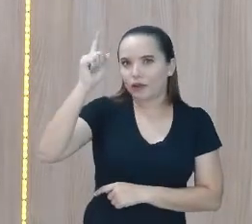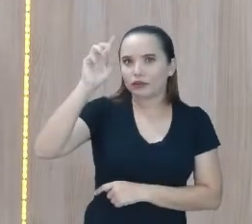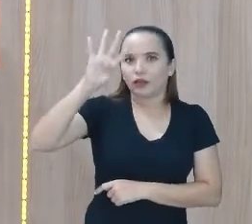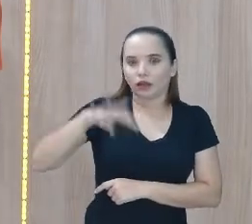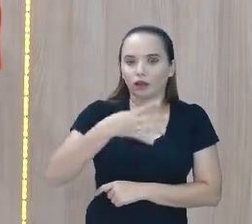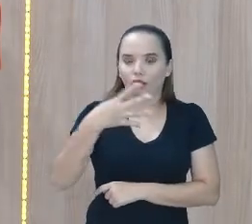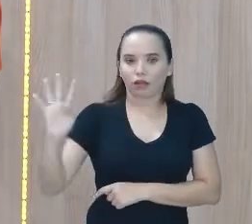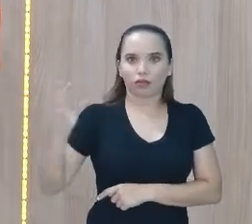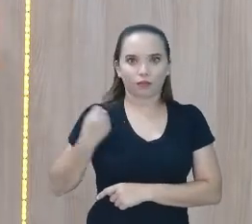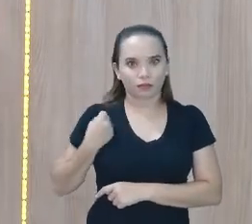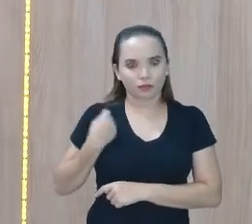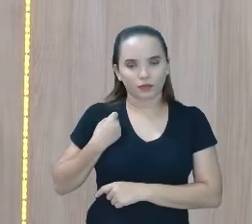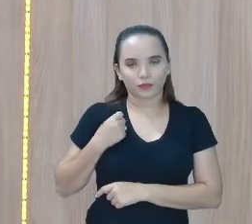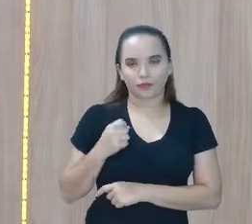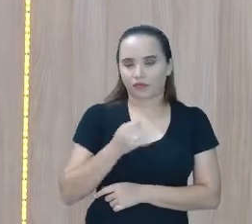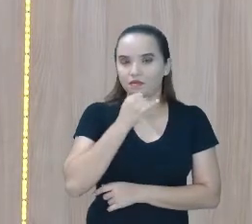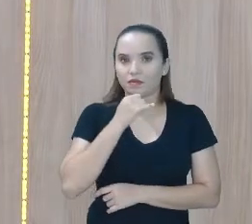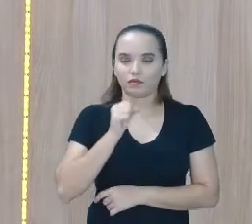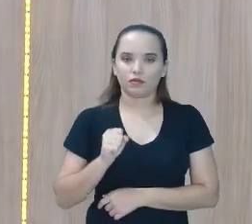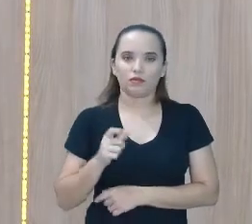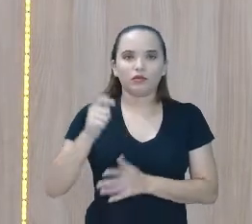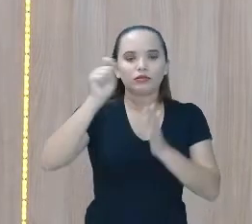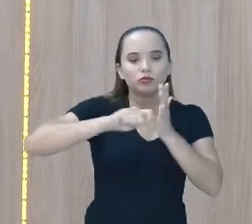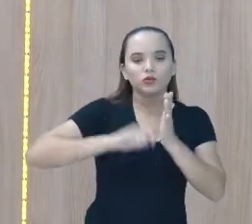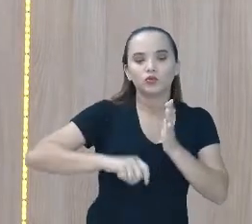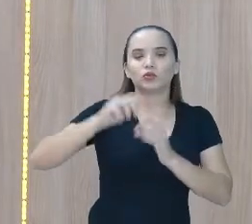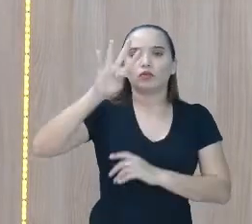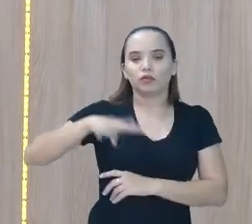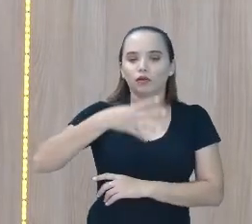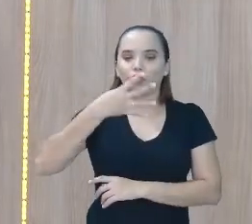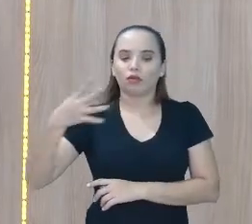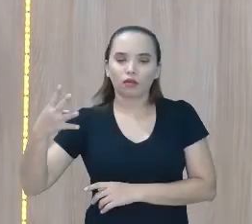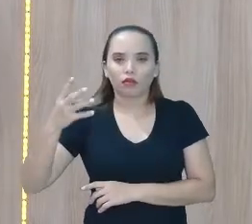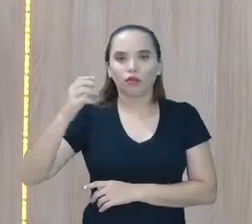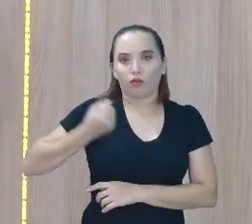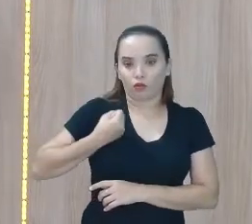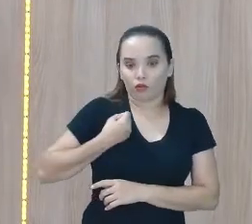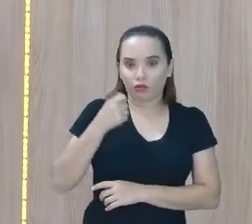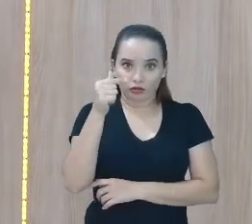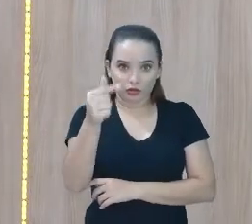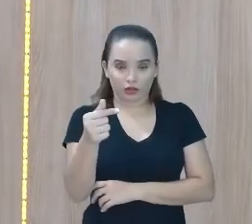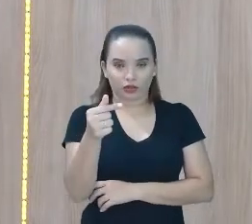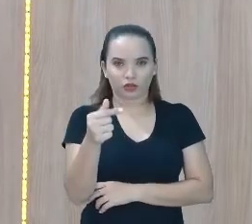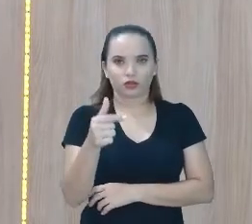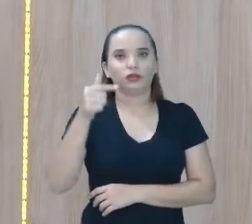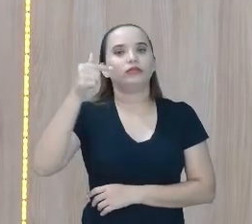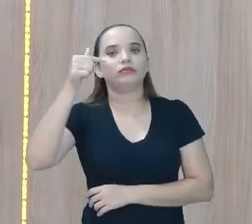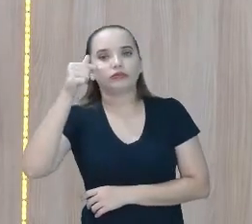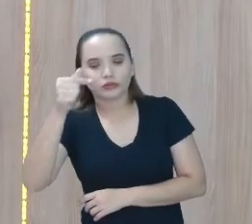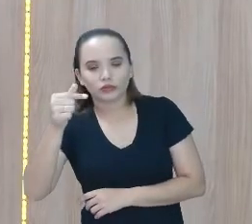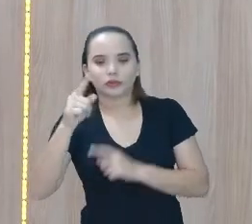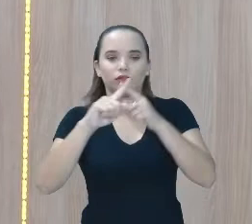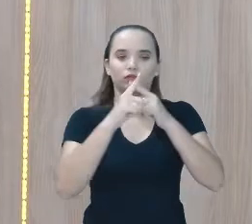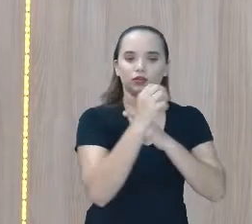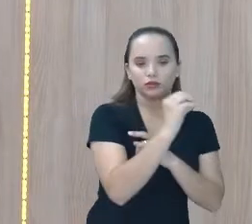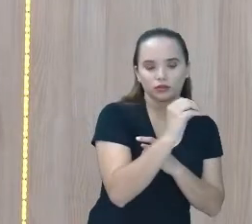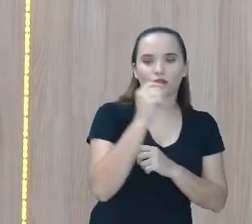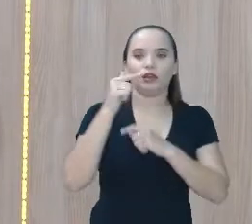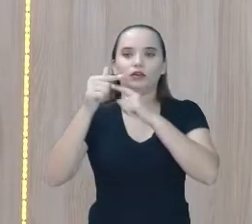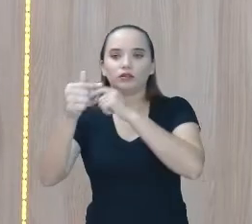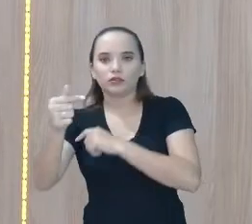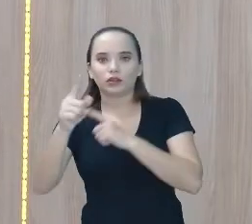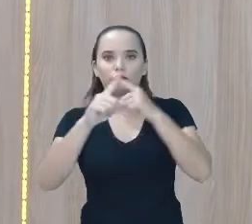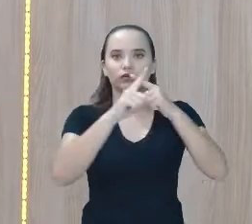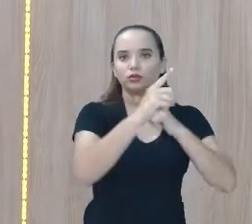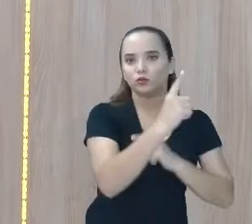tabuada de 7. Como é que você vai escrever a tabuada de 7? 7 vezes 0, 7 vezes 1, 7 vezes